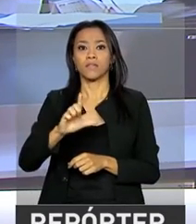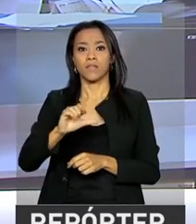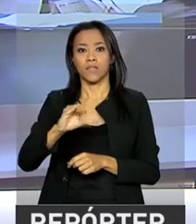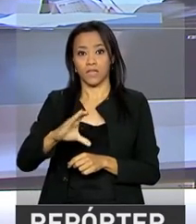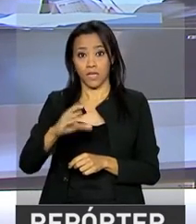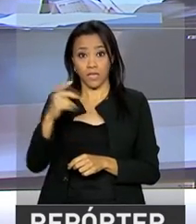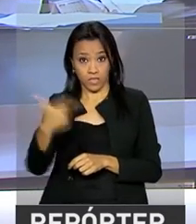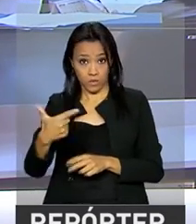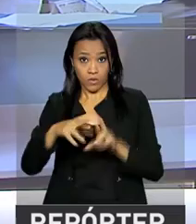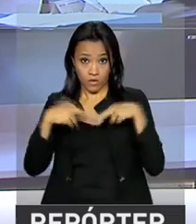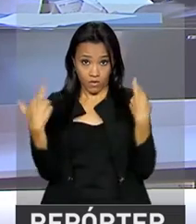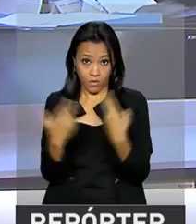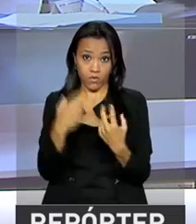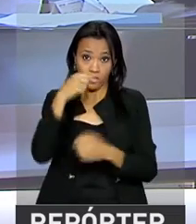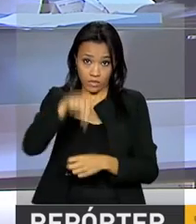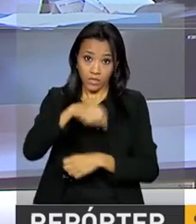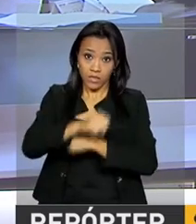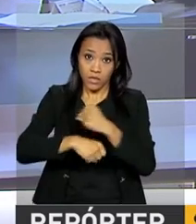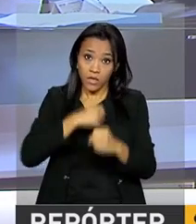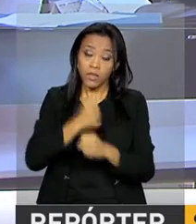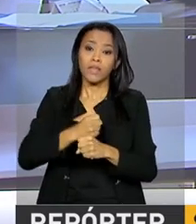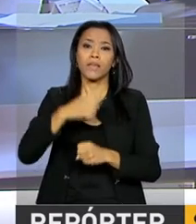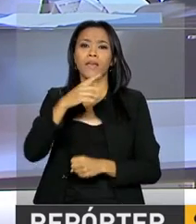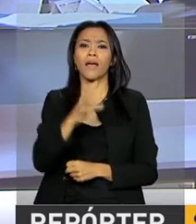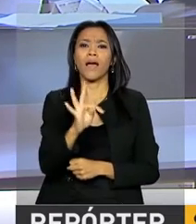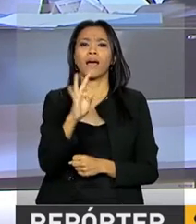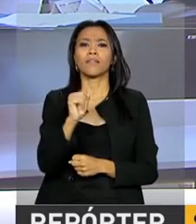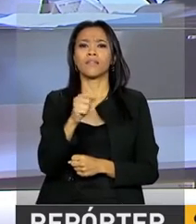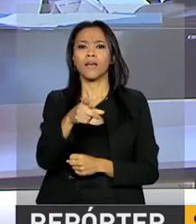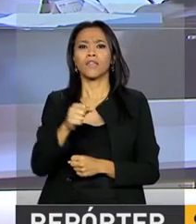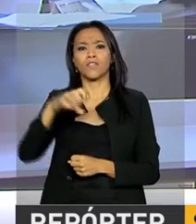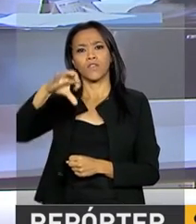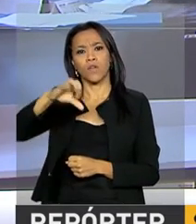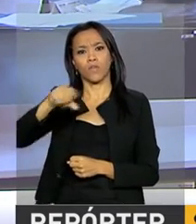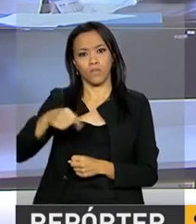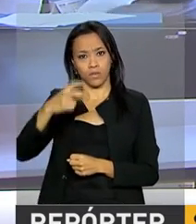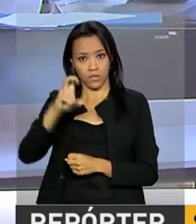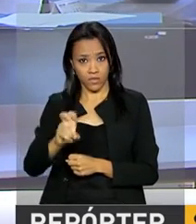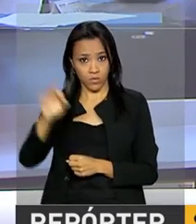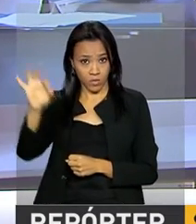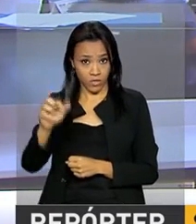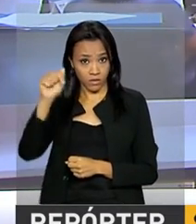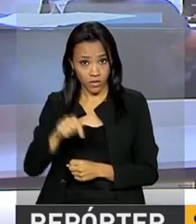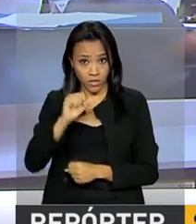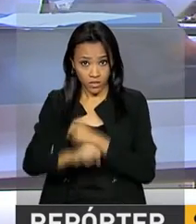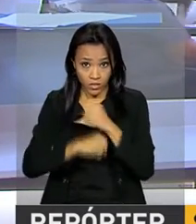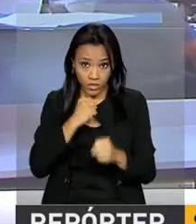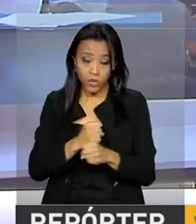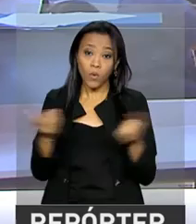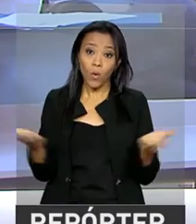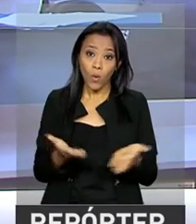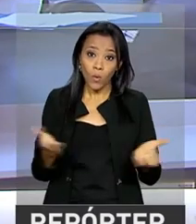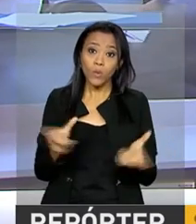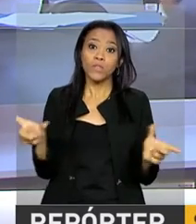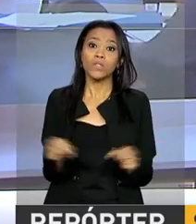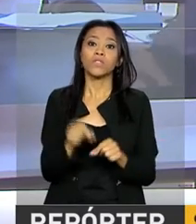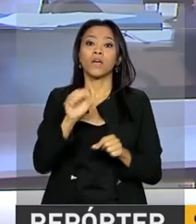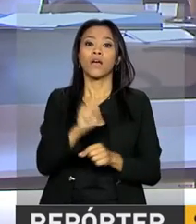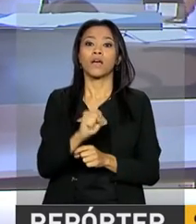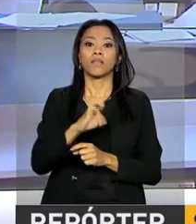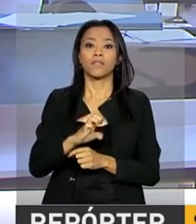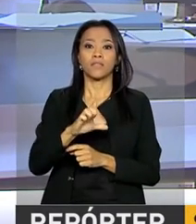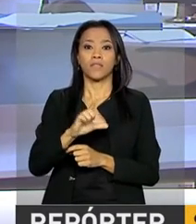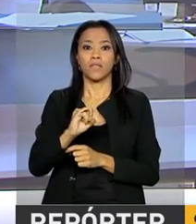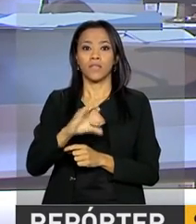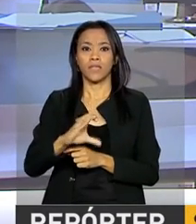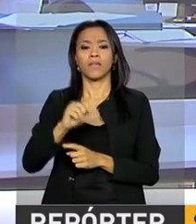estimativa do mercado financeiro é que a taxa fique em 9 e meio por cento este ano atualmente a selic está em 13 por